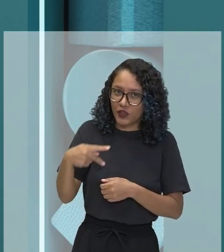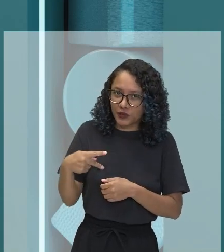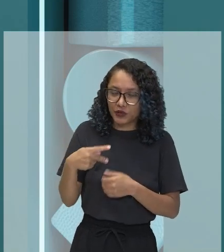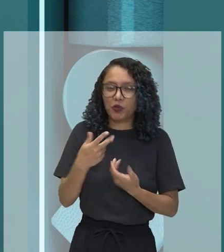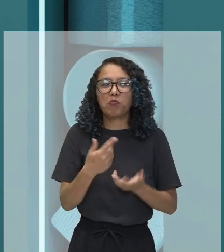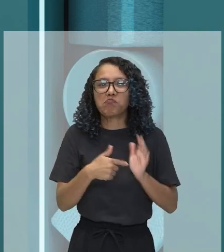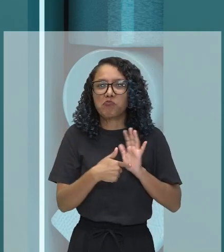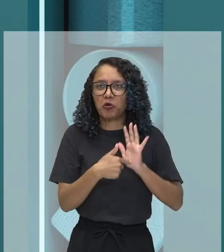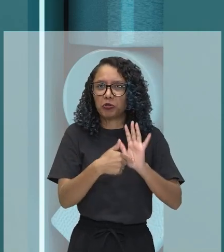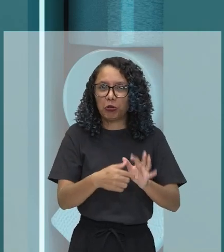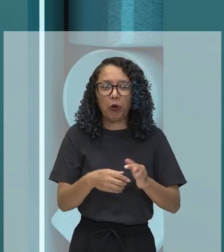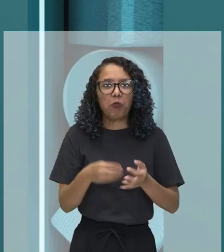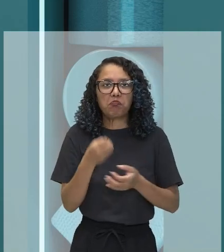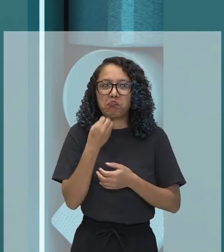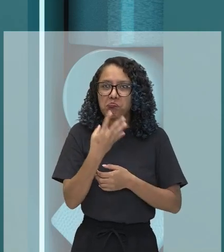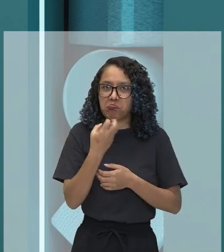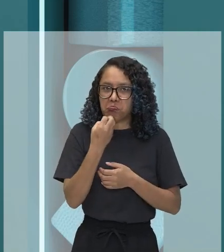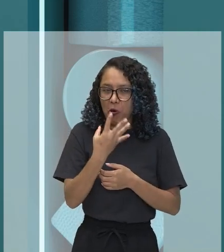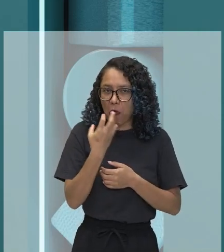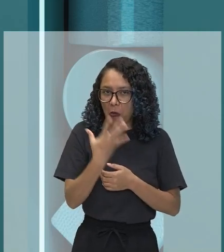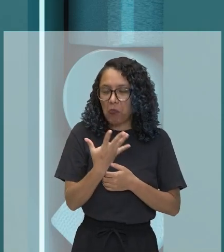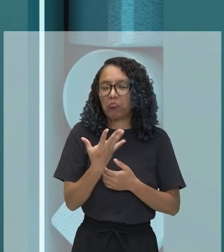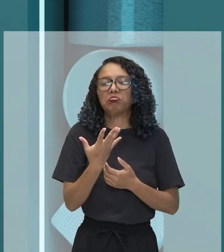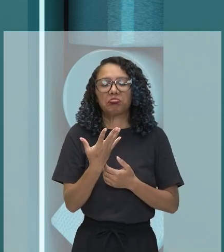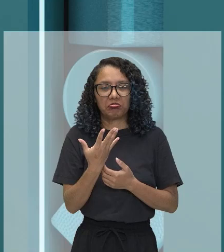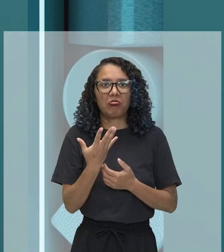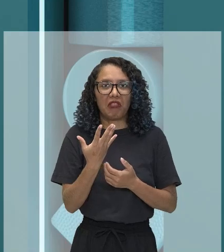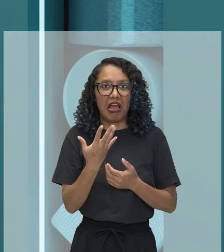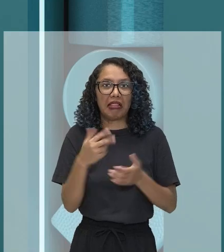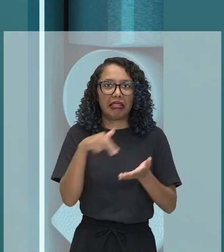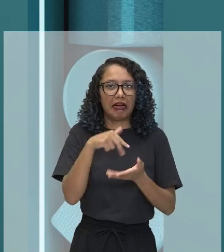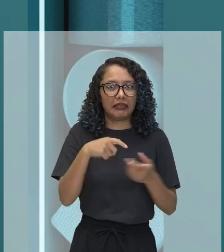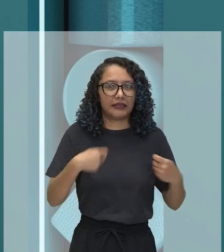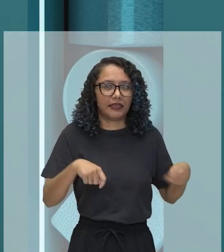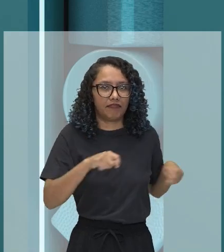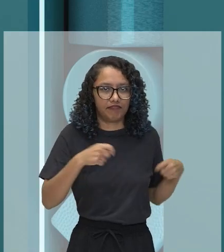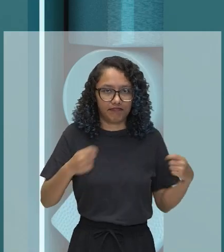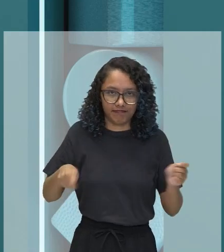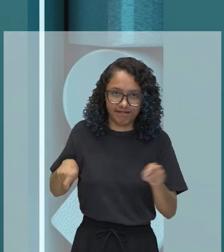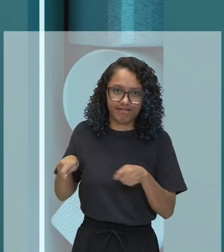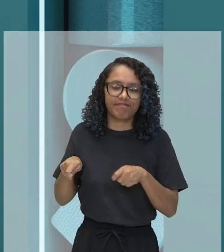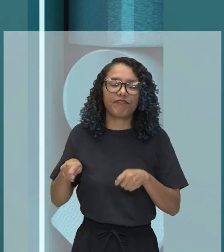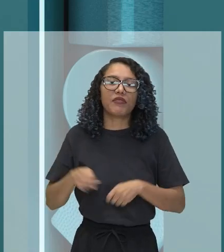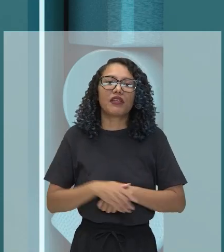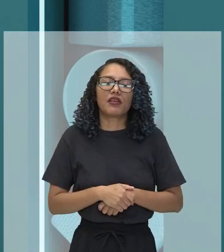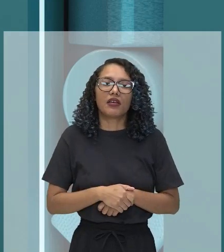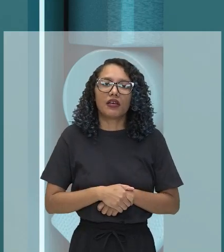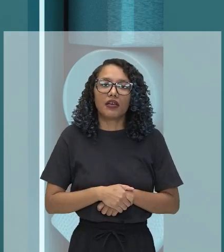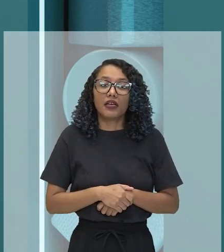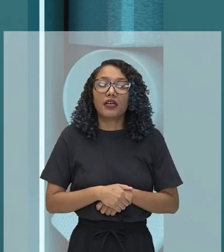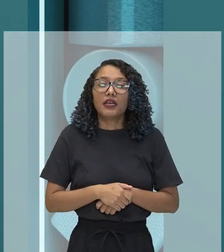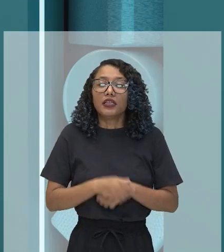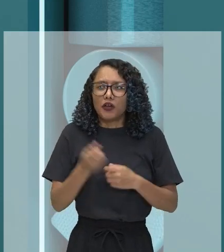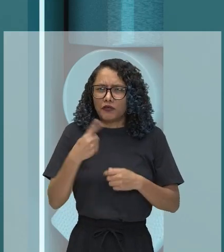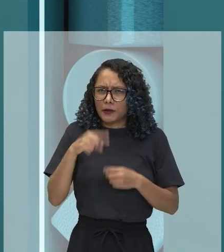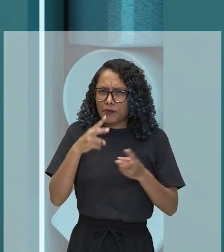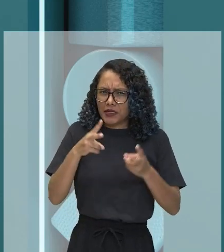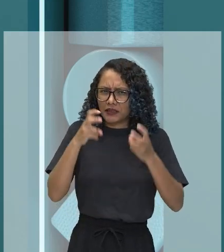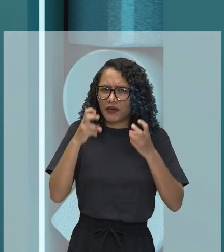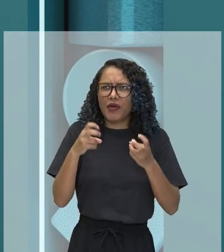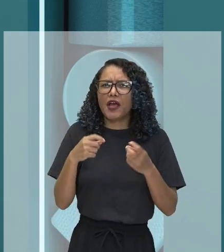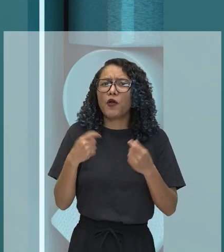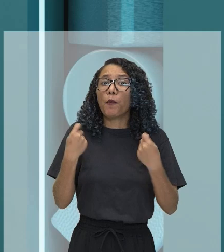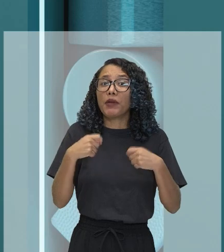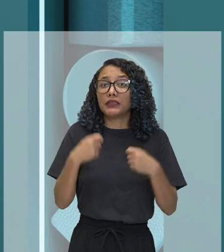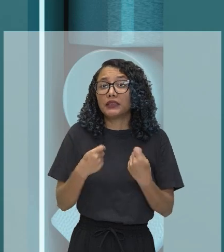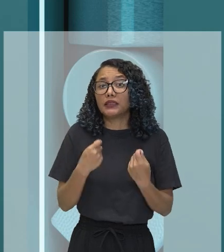representaram muito bem o carimbó. Então, o carimbó, como vocês viram, é uma dança feita em pares